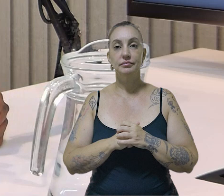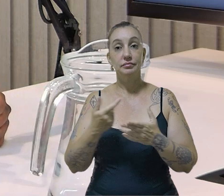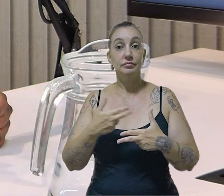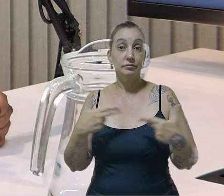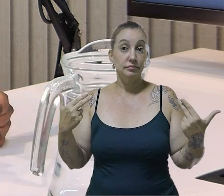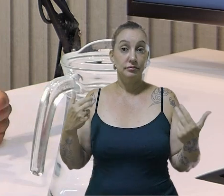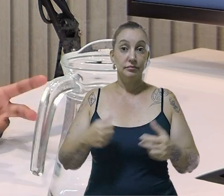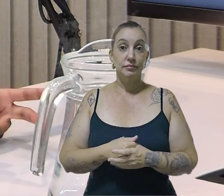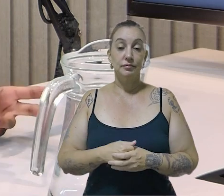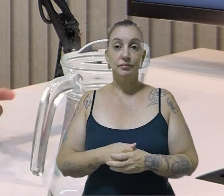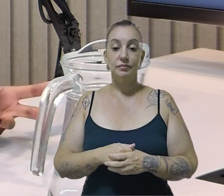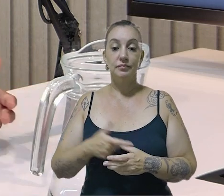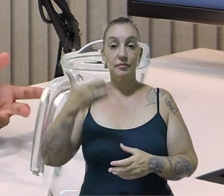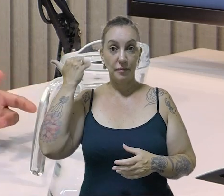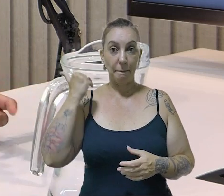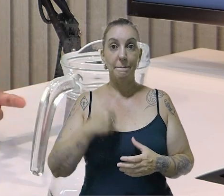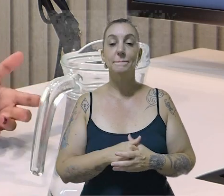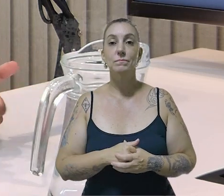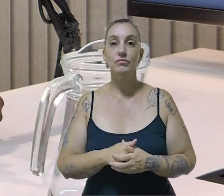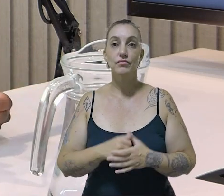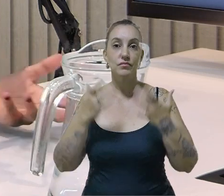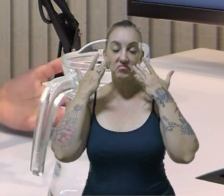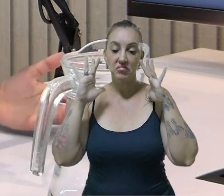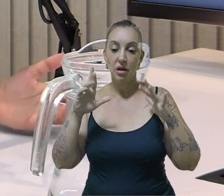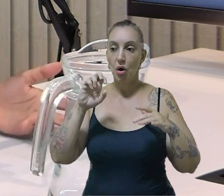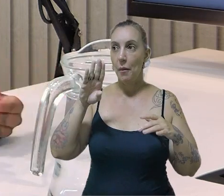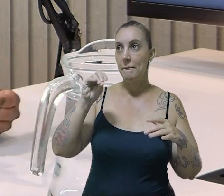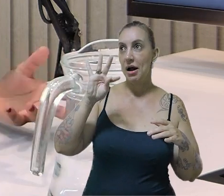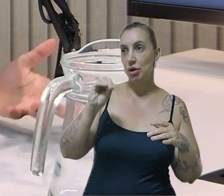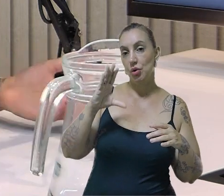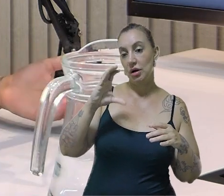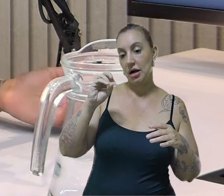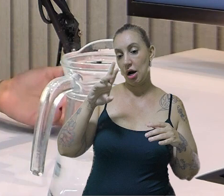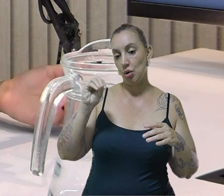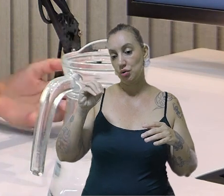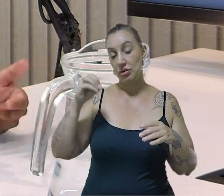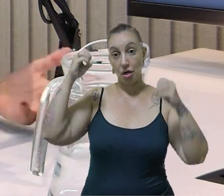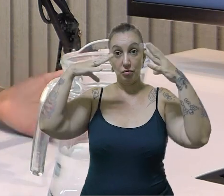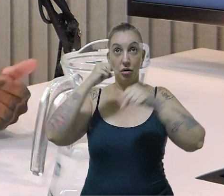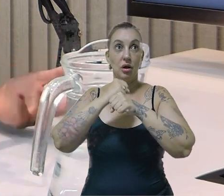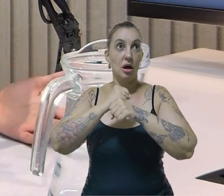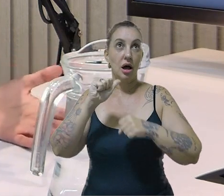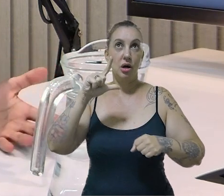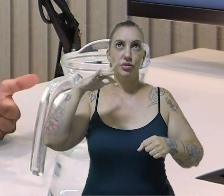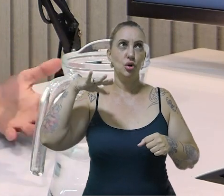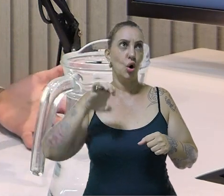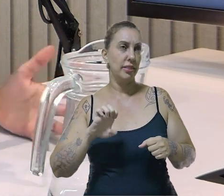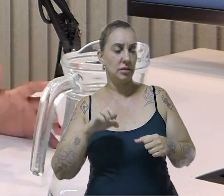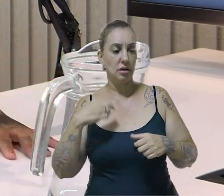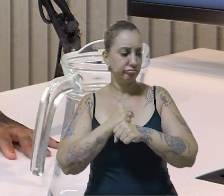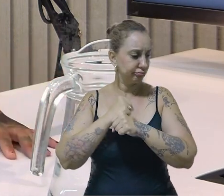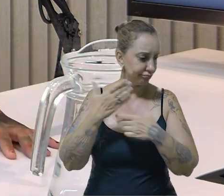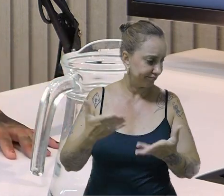coisa que antes até que sei lá acho que o Roberto Carlos tem um iluminador por muitos anos a Alcione teve um iluminador por